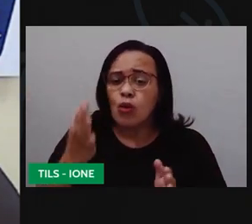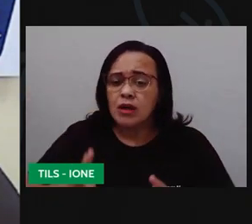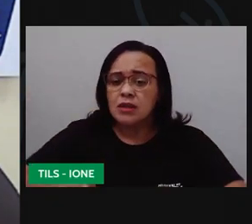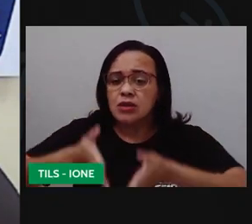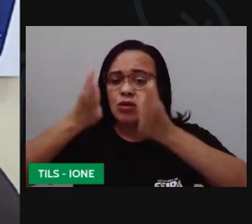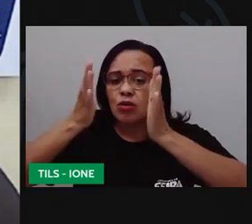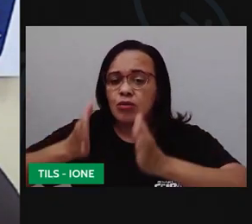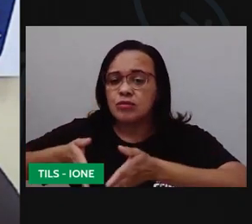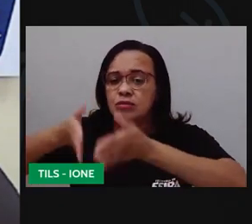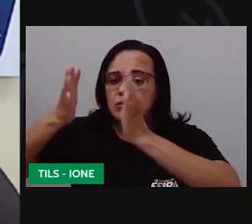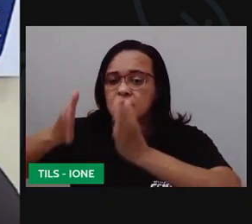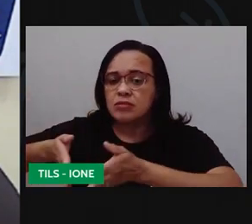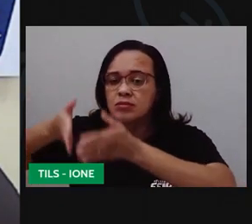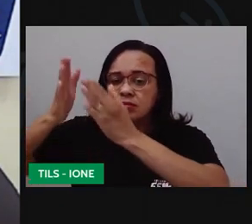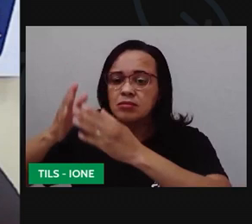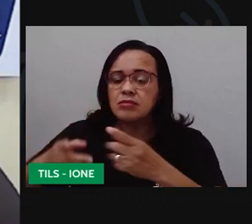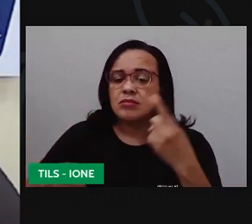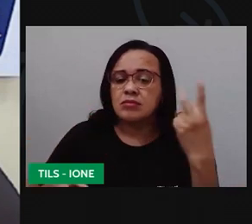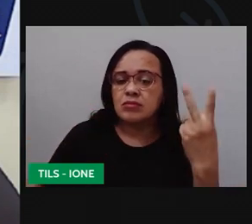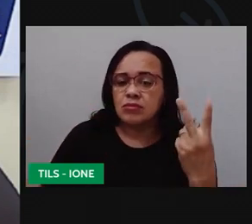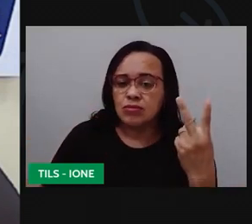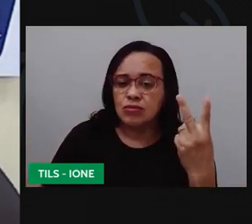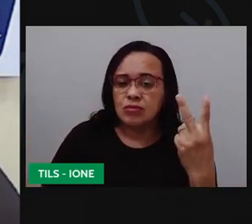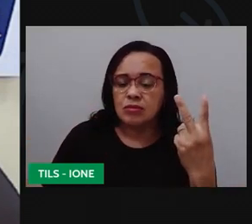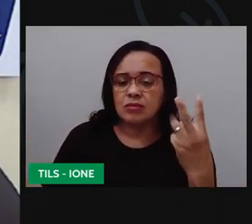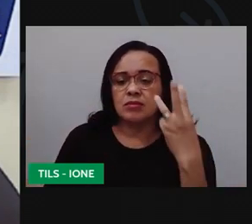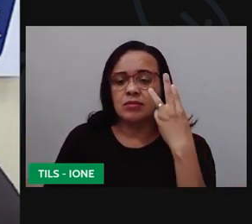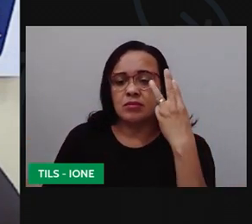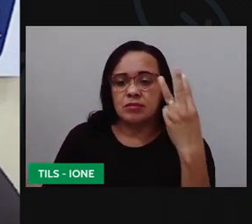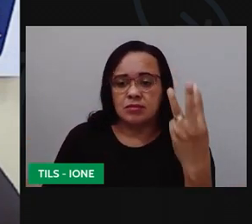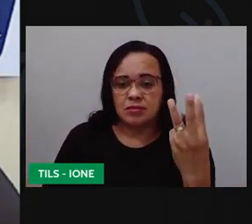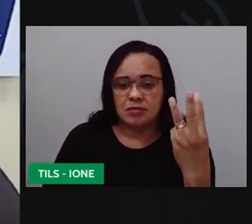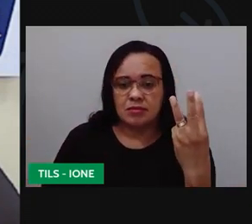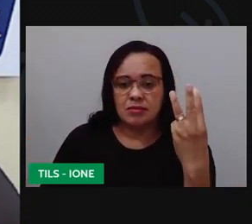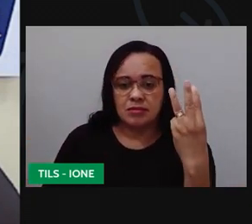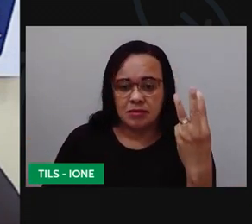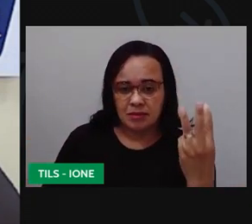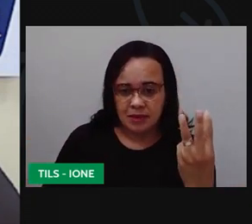colunas? Uma coluna. Duas. Né?